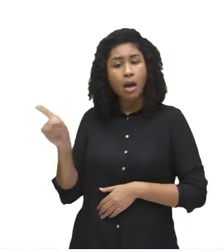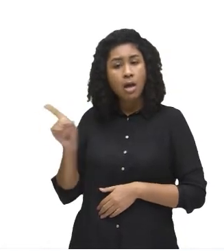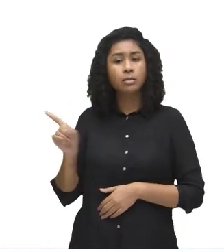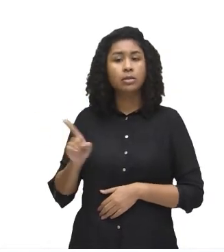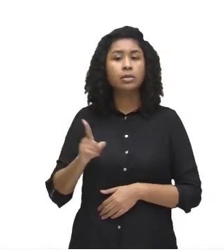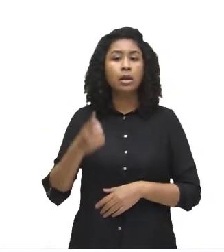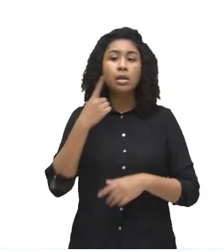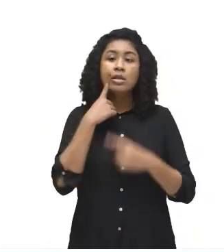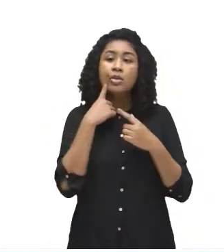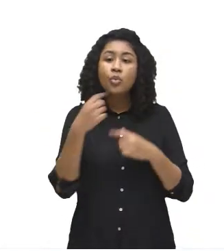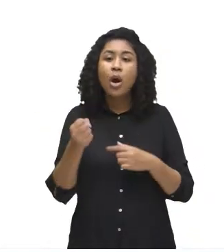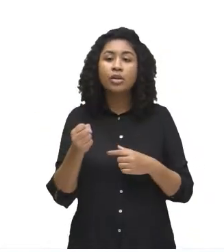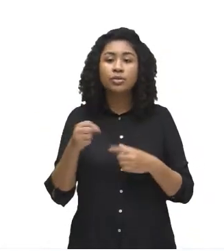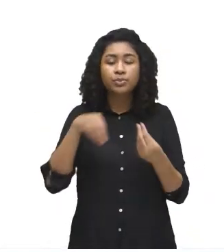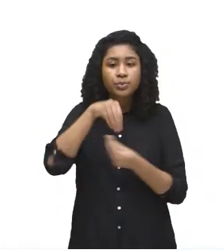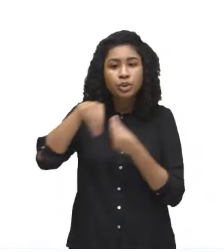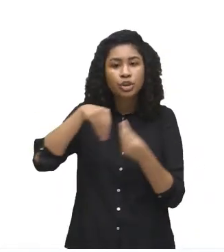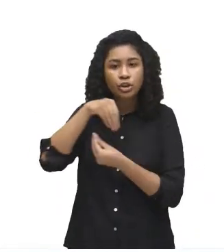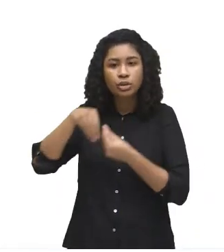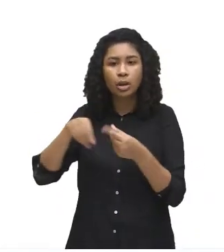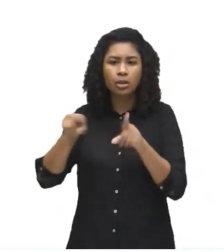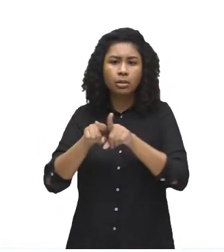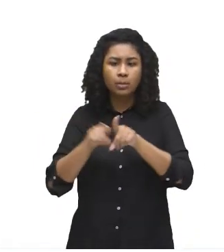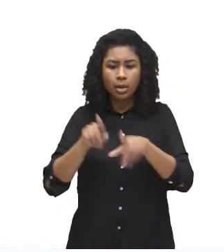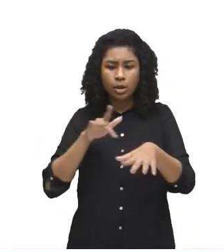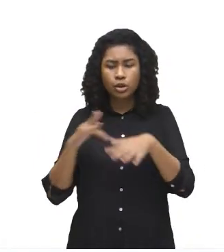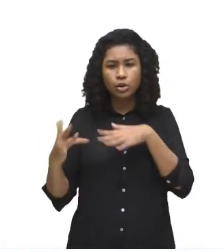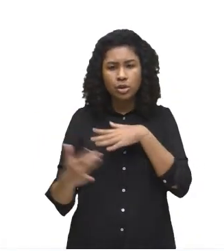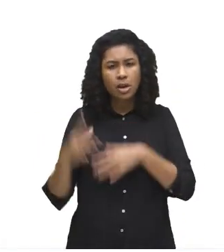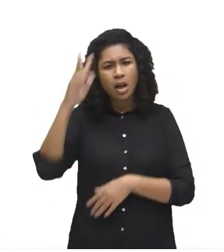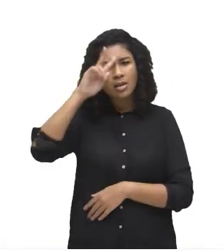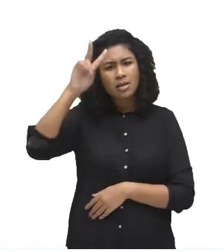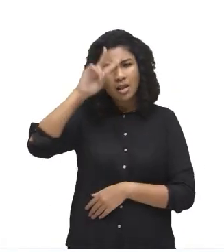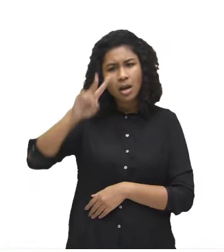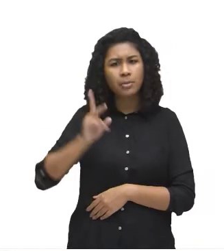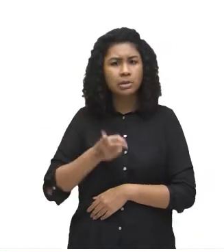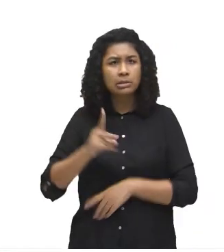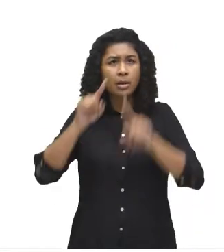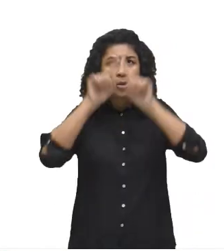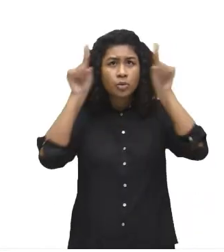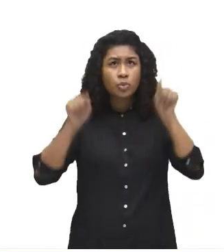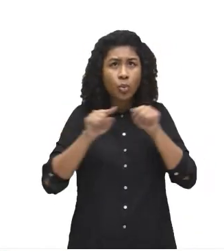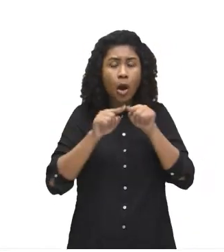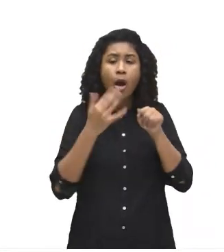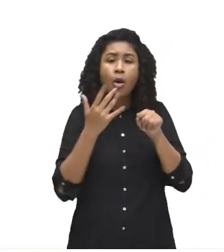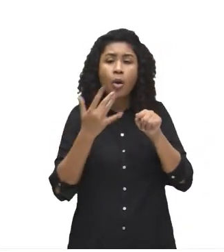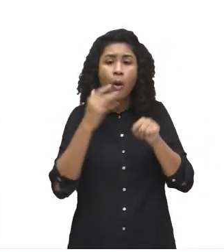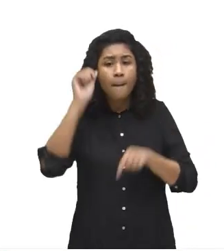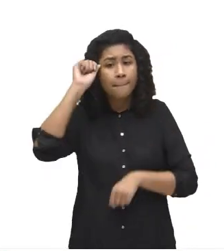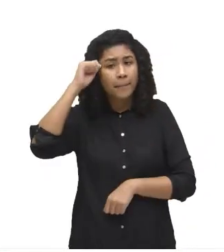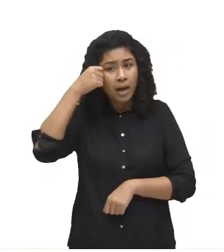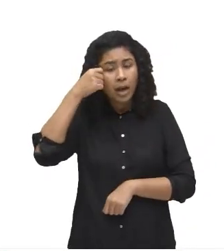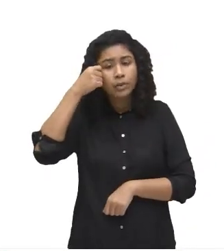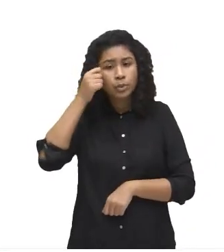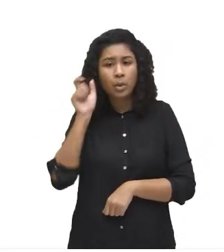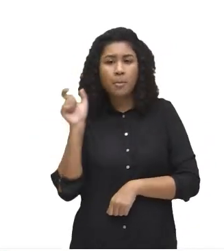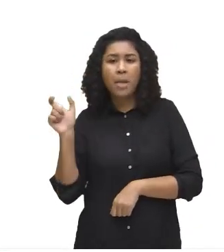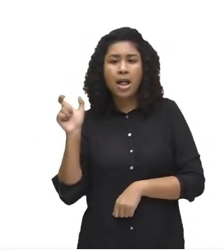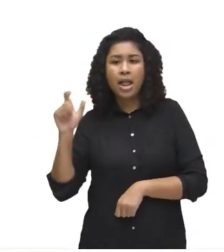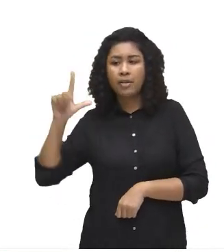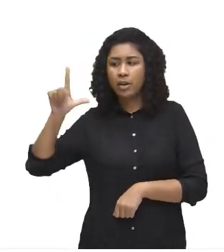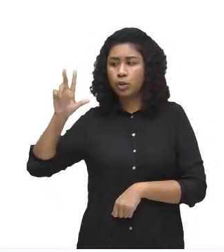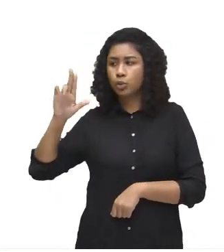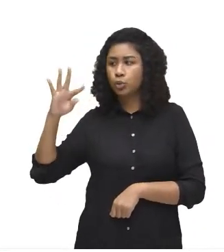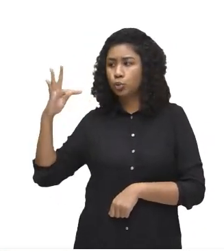lá nas redes sociais você lembra também aquele fundo preto escrito luto, né? Não desejamos a ninguém, mas é também um exemplo